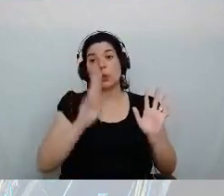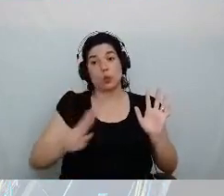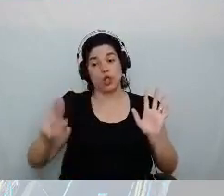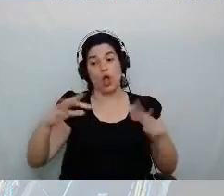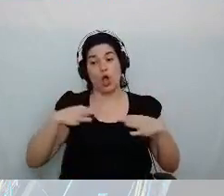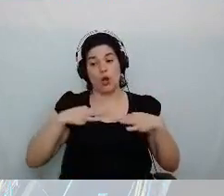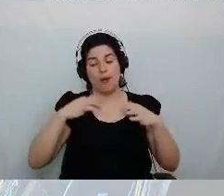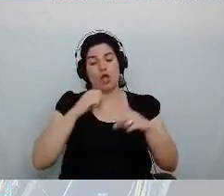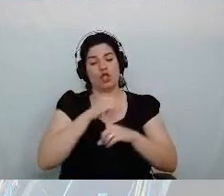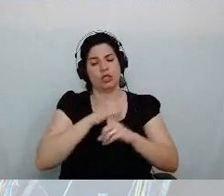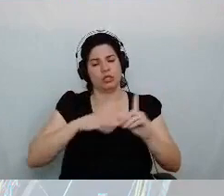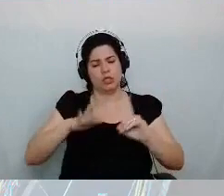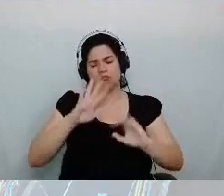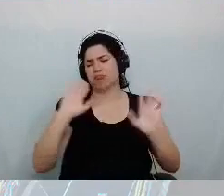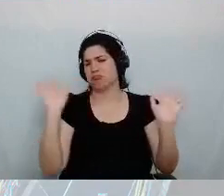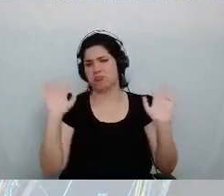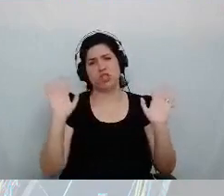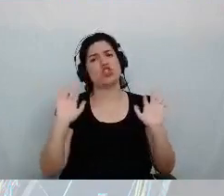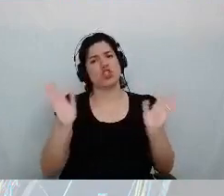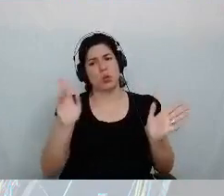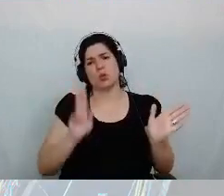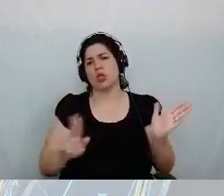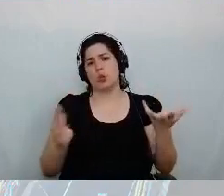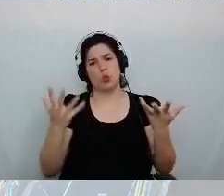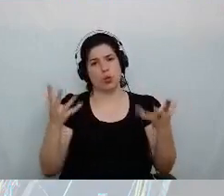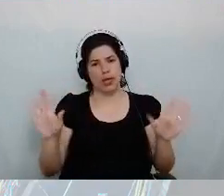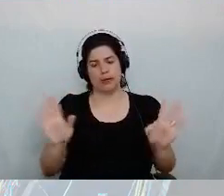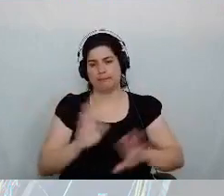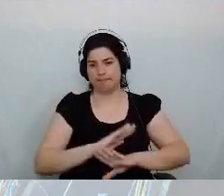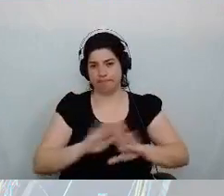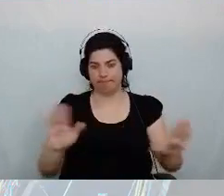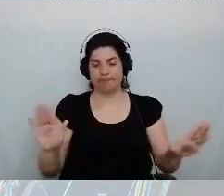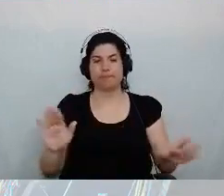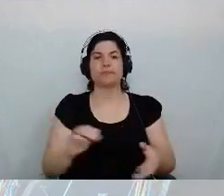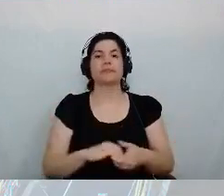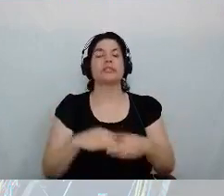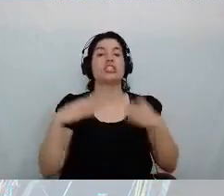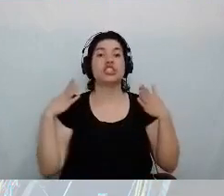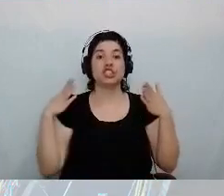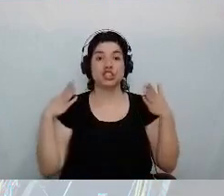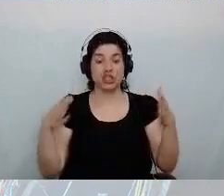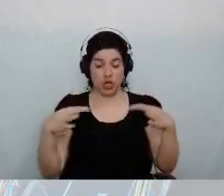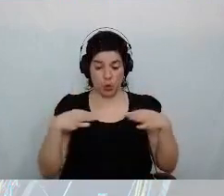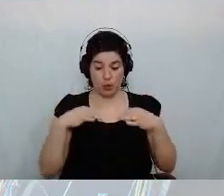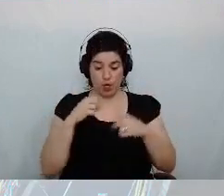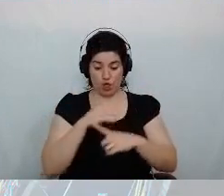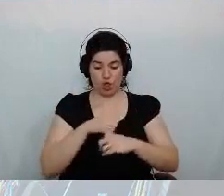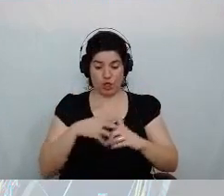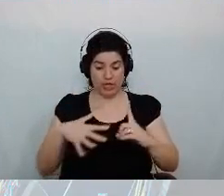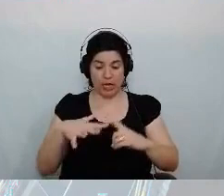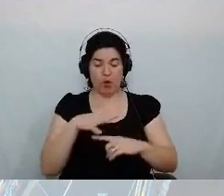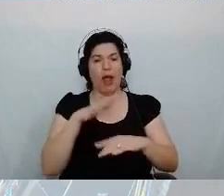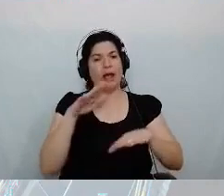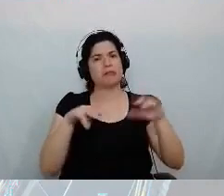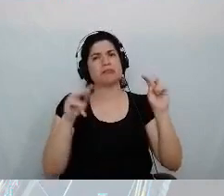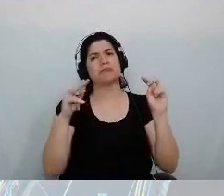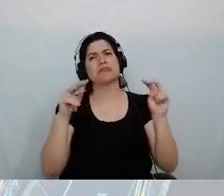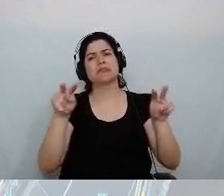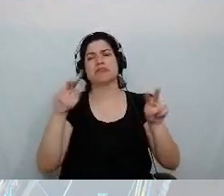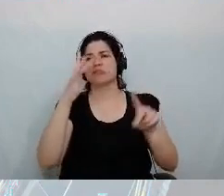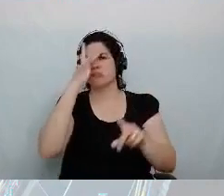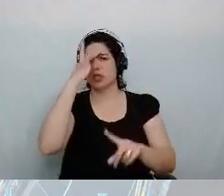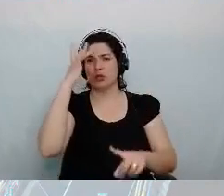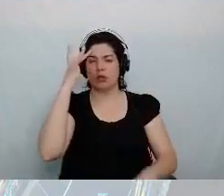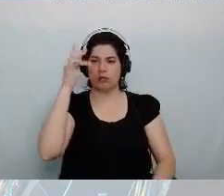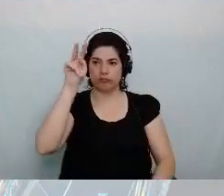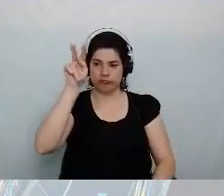usei e não quero mais. Quando você chega lá todo social, às vezes você olha para a pessoa, não tem aquele